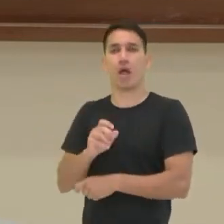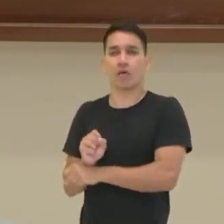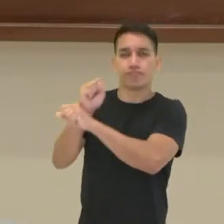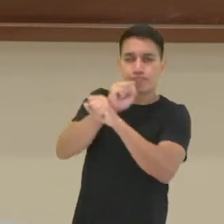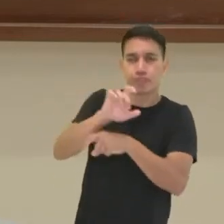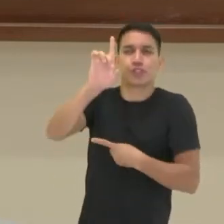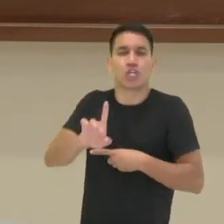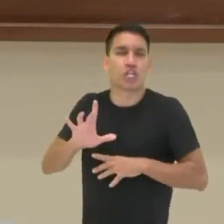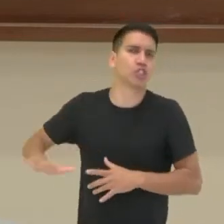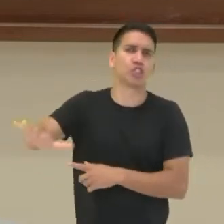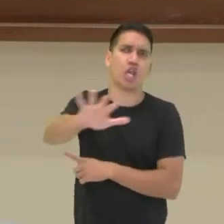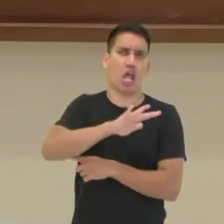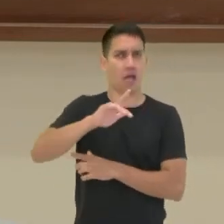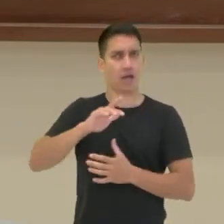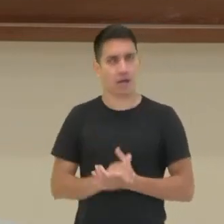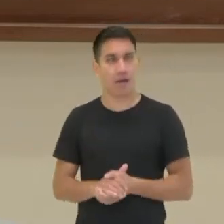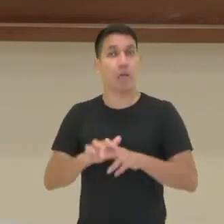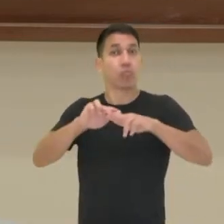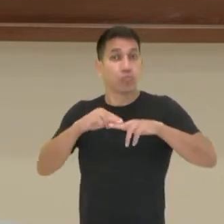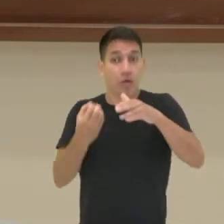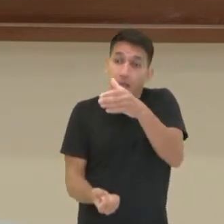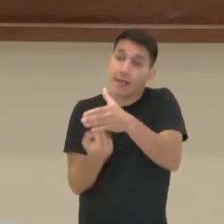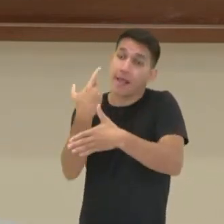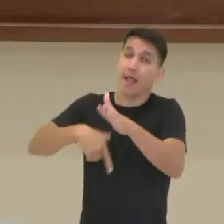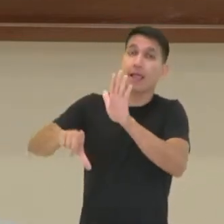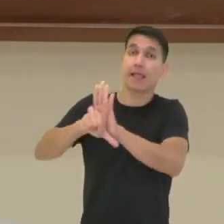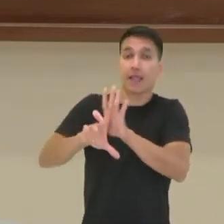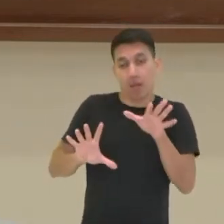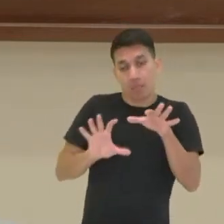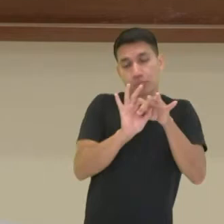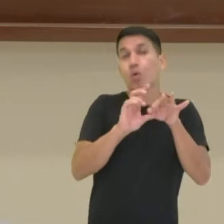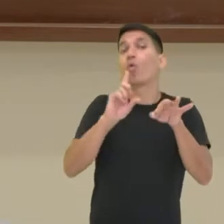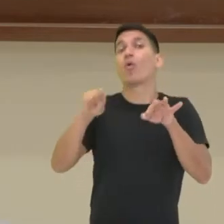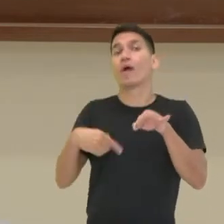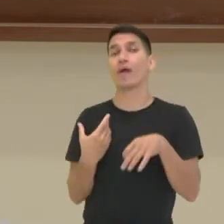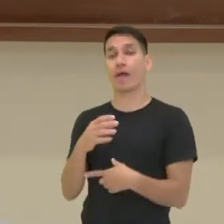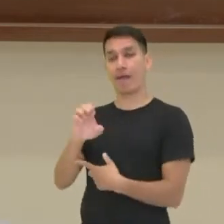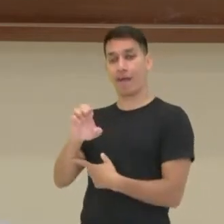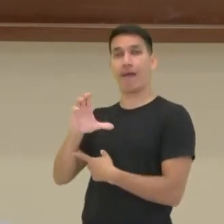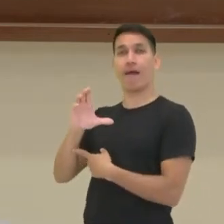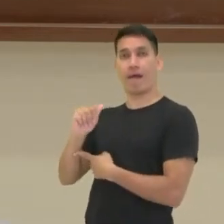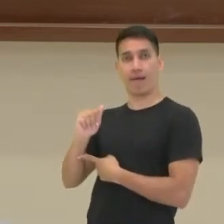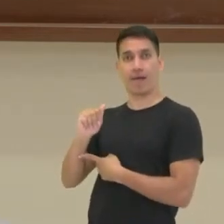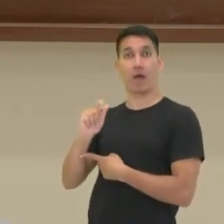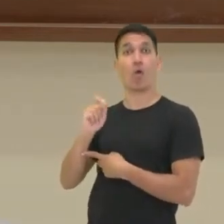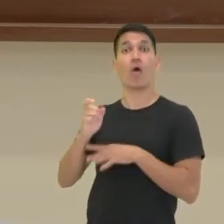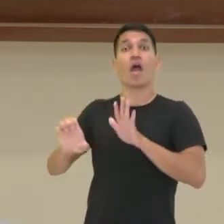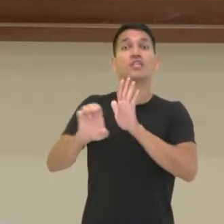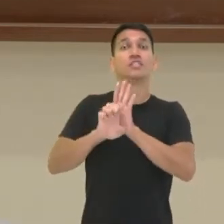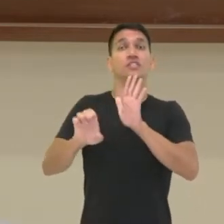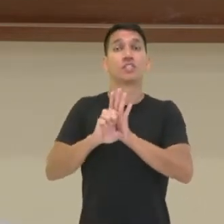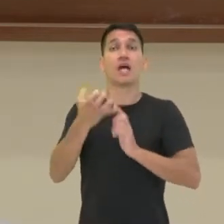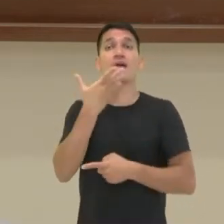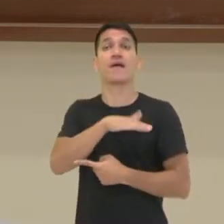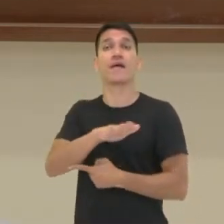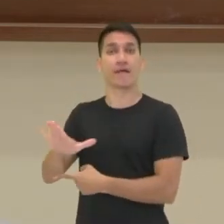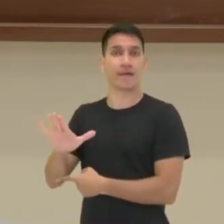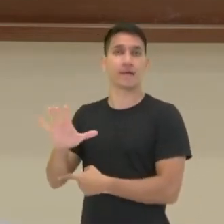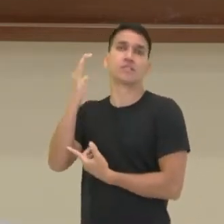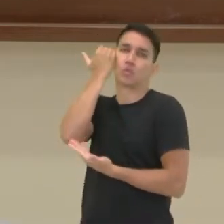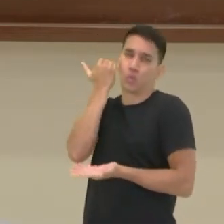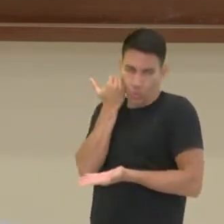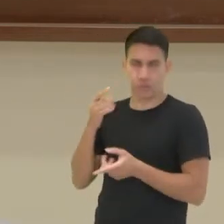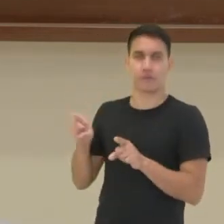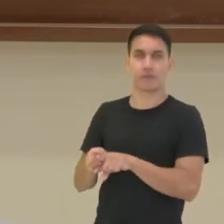em geral. E daí vem uma lei chamada Estatuto da Criança e do Adolescente. Esta lei